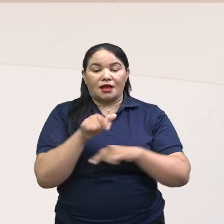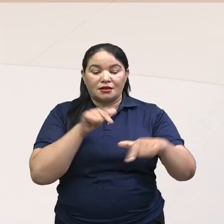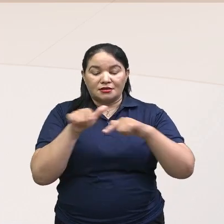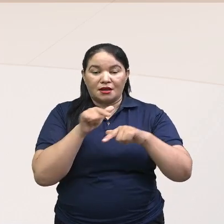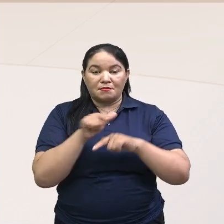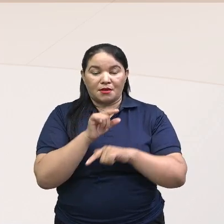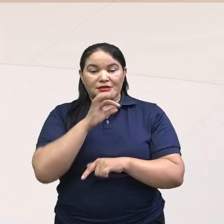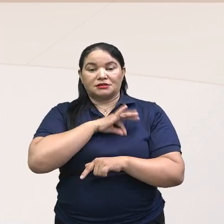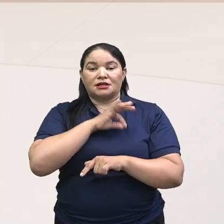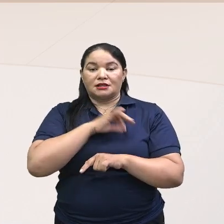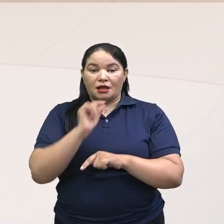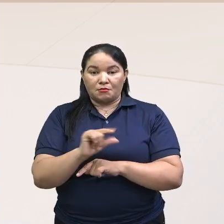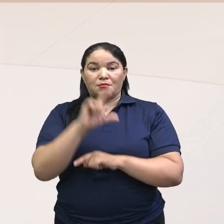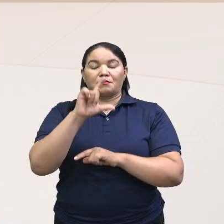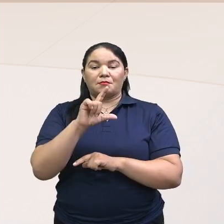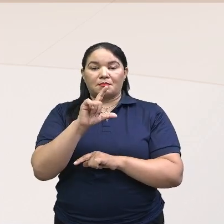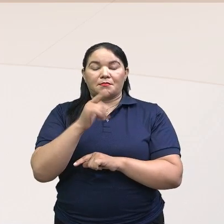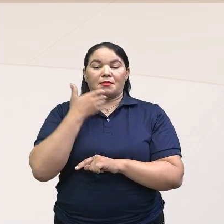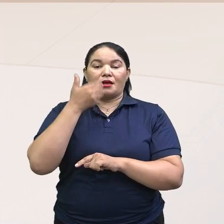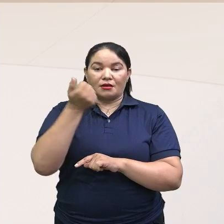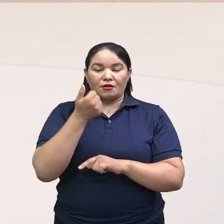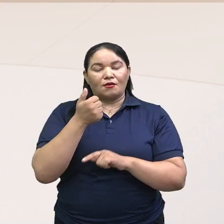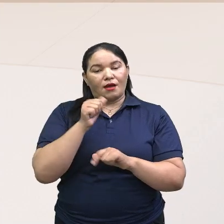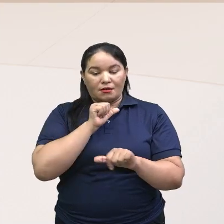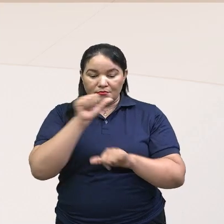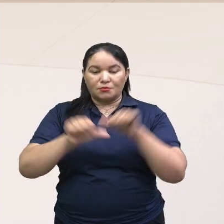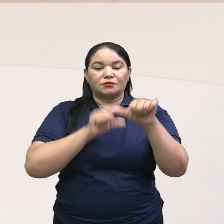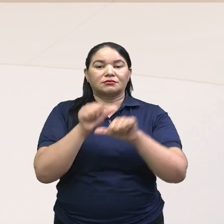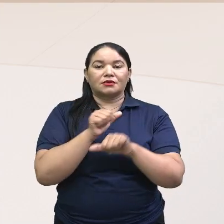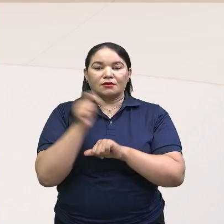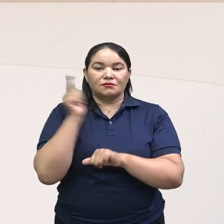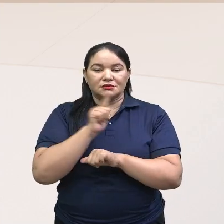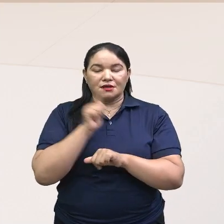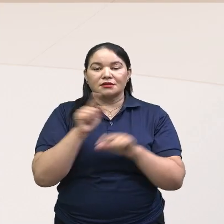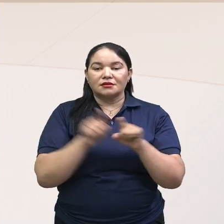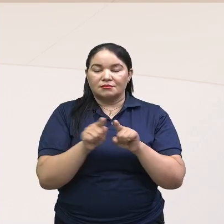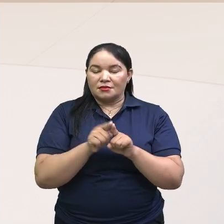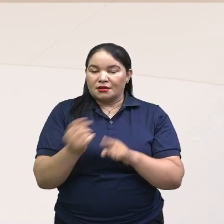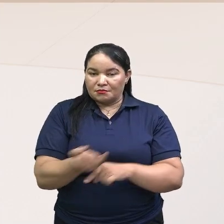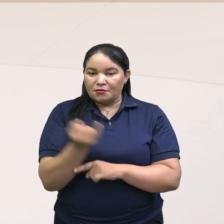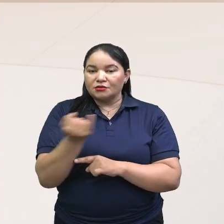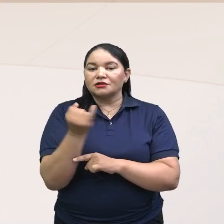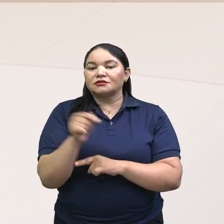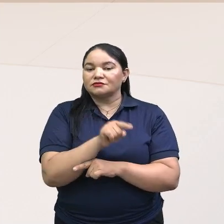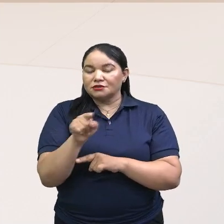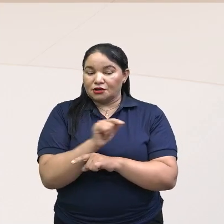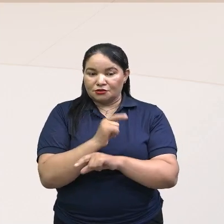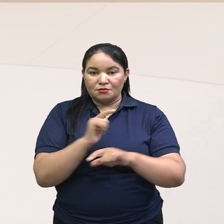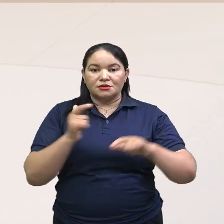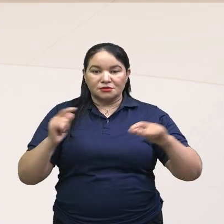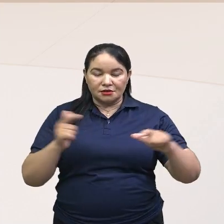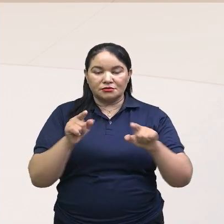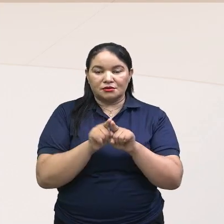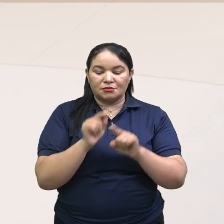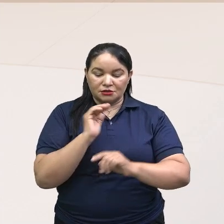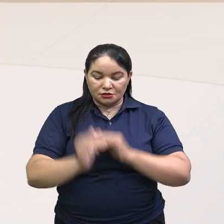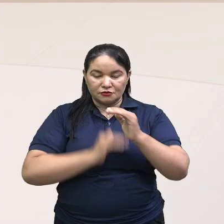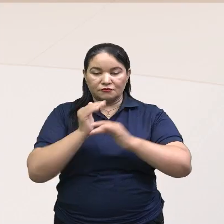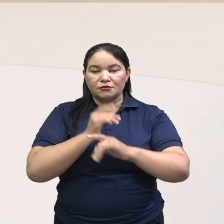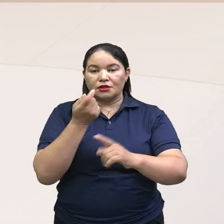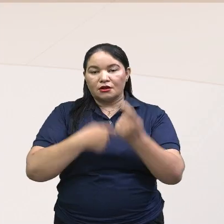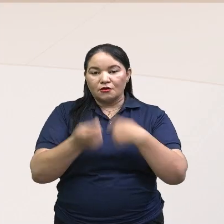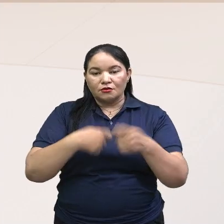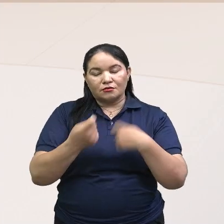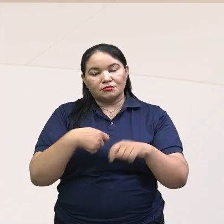vai ascender aí socialmente. Então, vejam que é importante também essa questão da expansão do desenvolvimento econômico